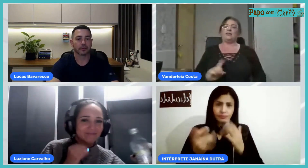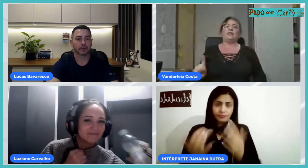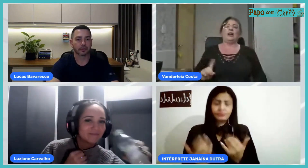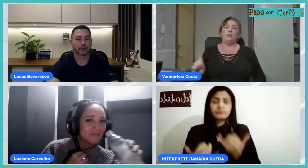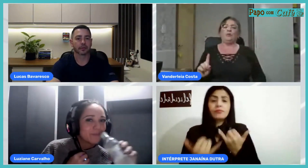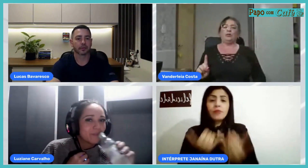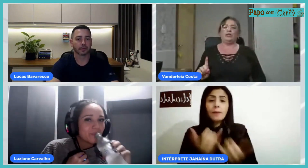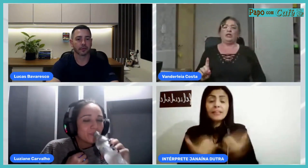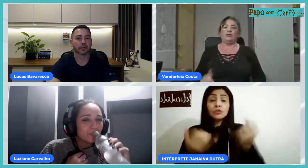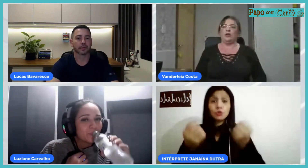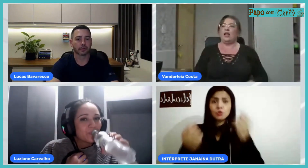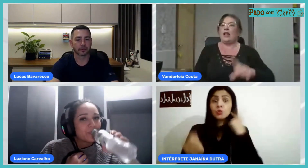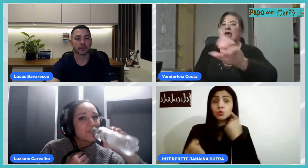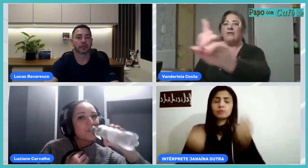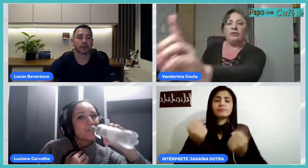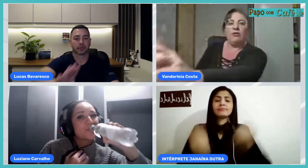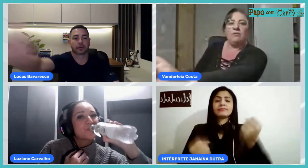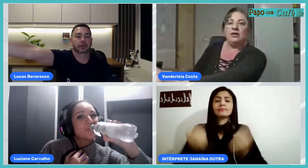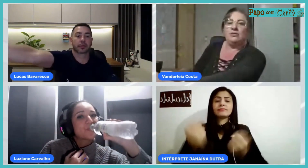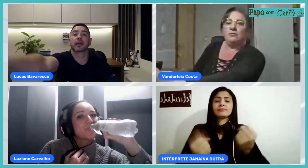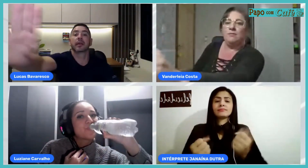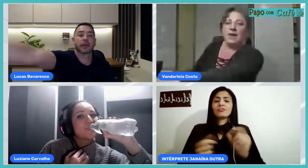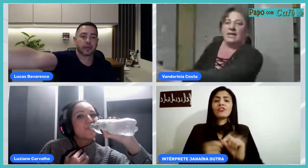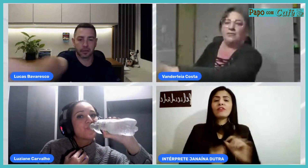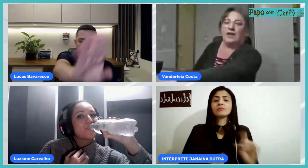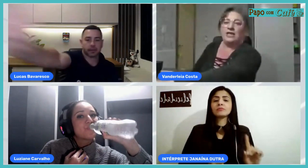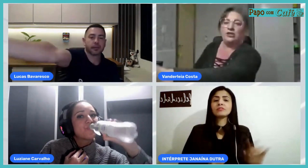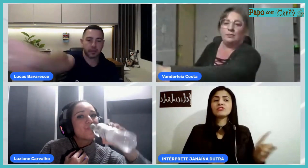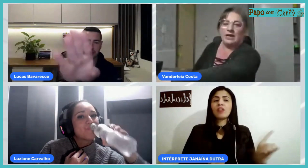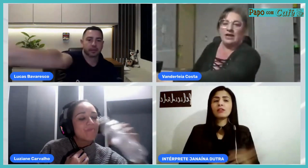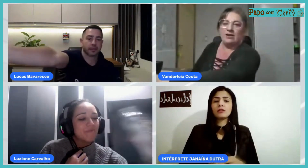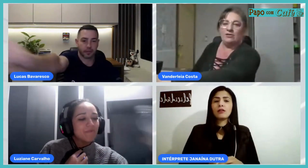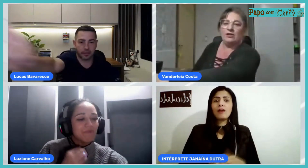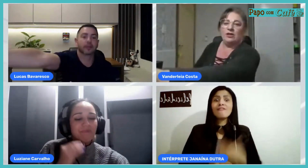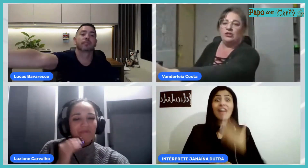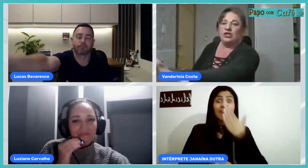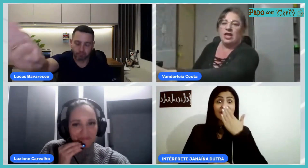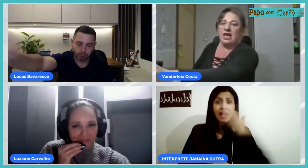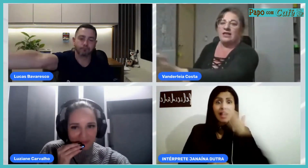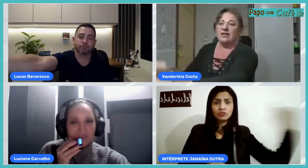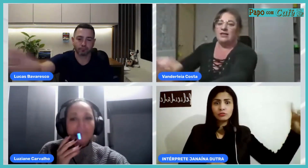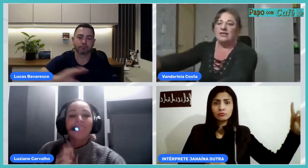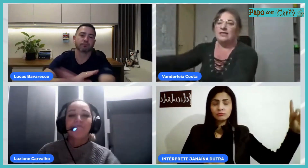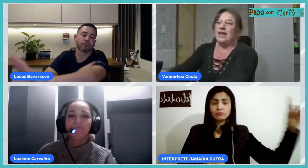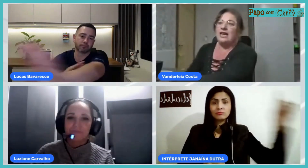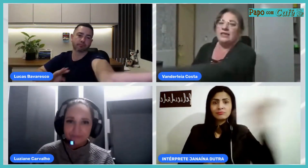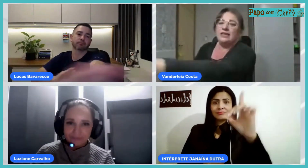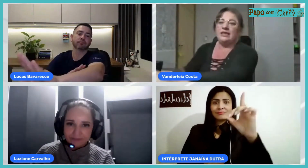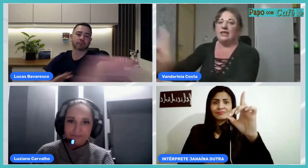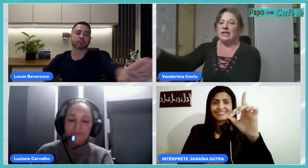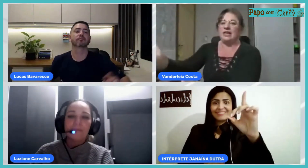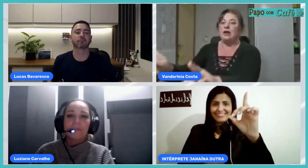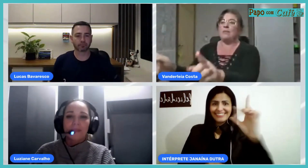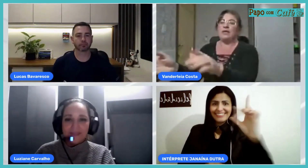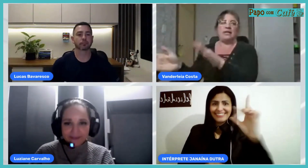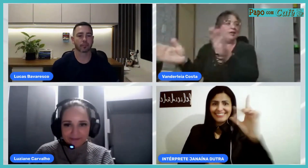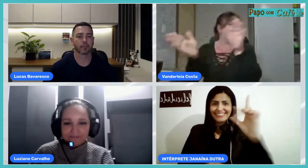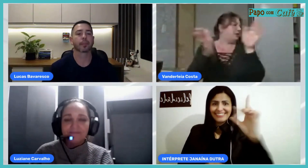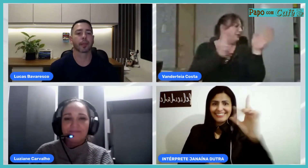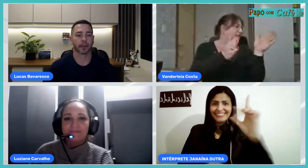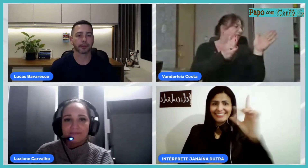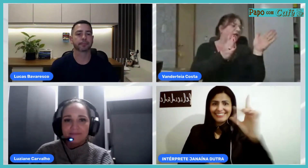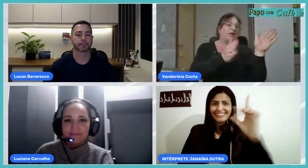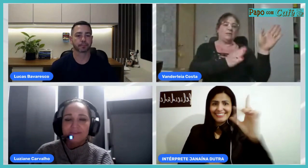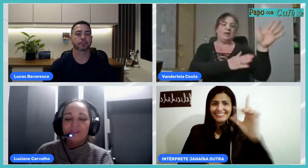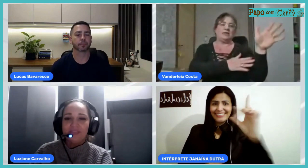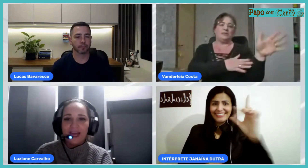não faz o sinal curtinho, leva a tua mão bem na frente do painel, direita, esquerda, aqui, ali, para que ele